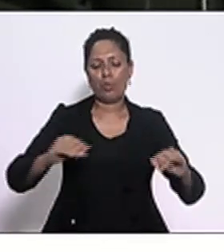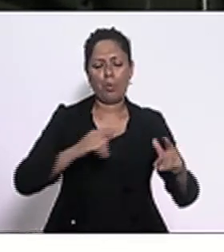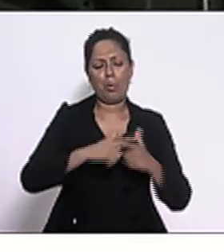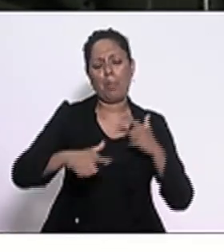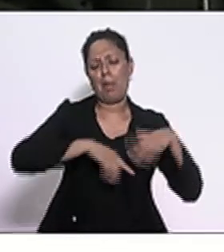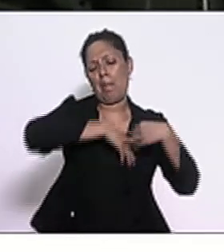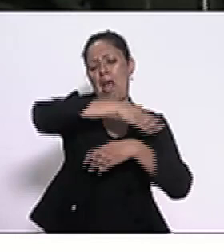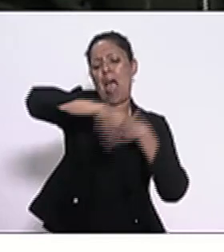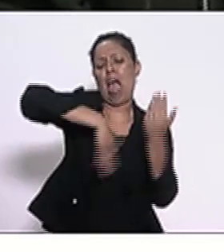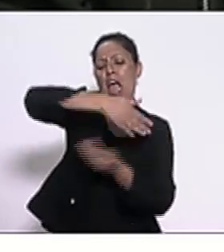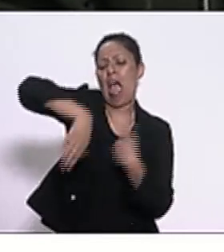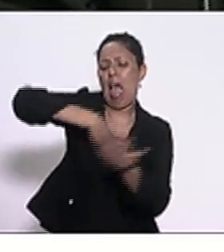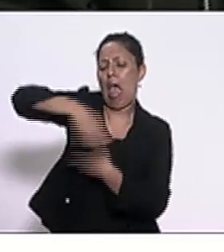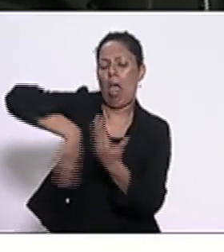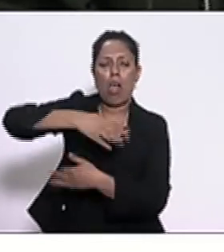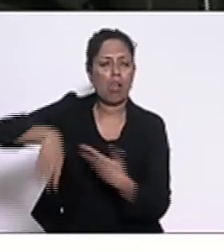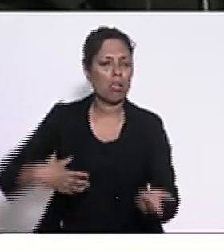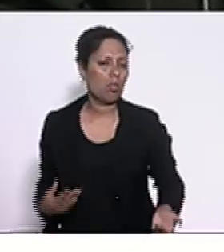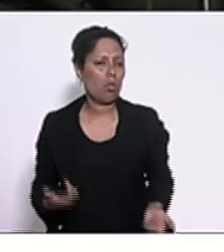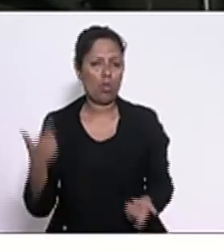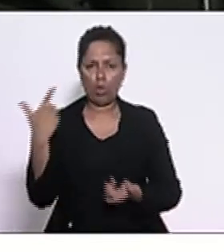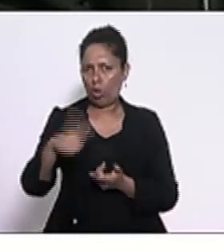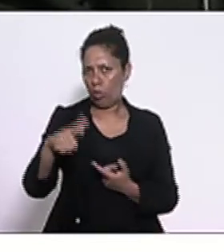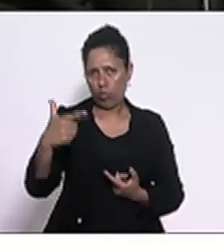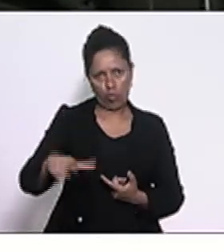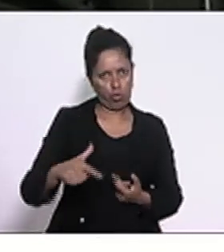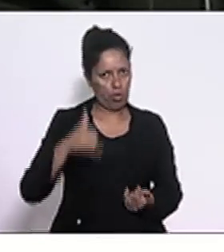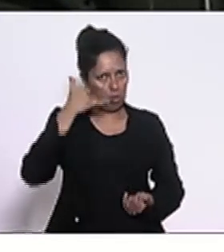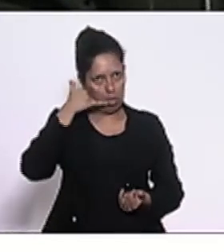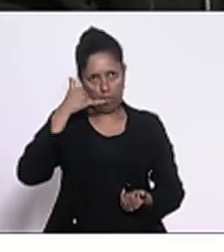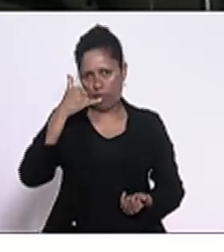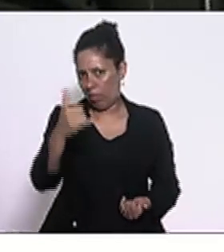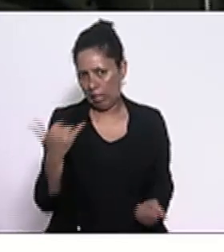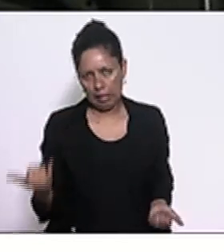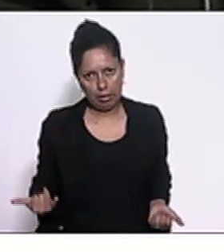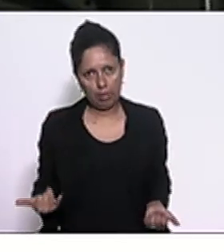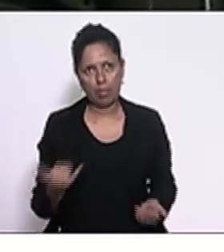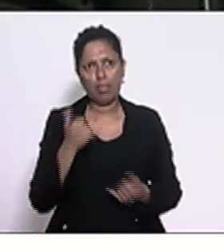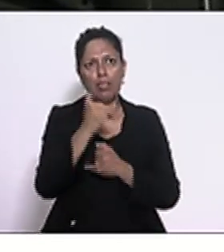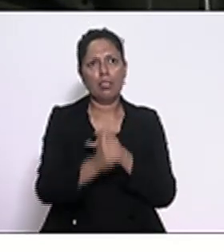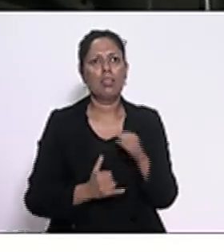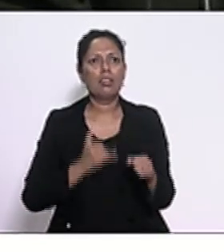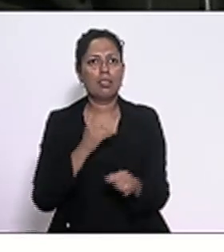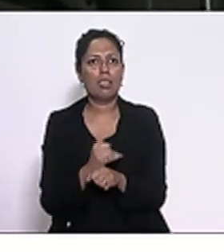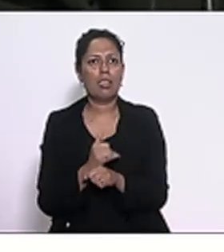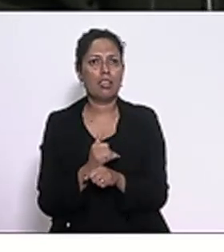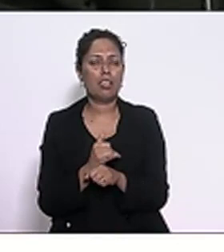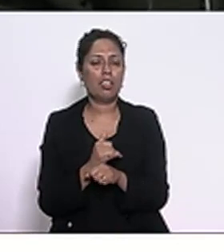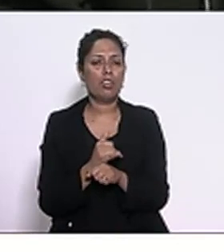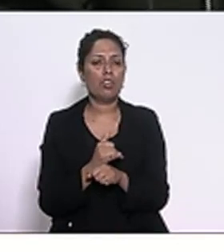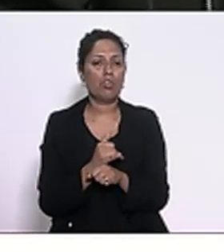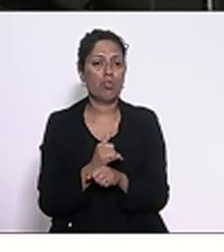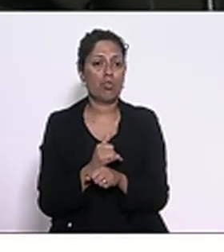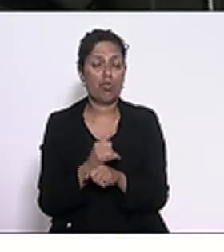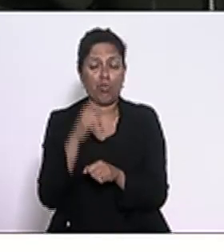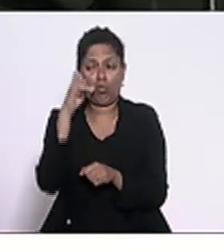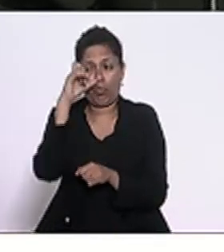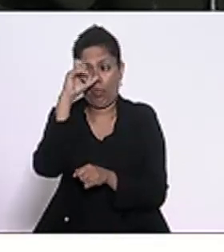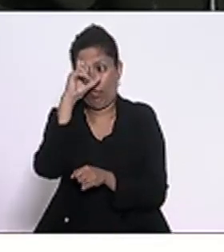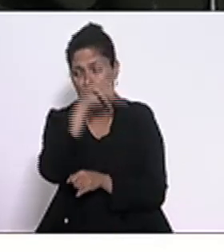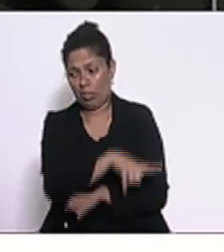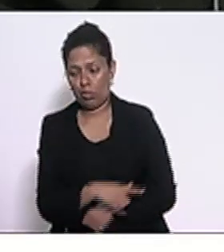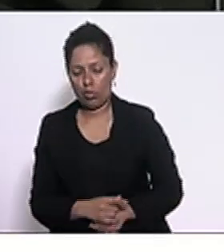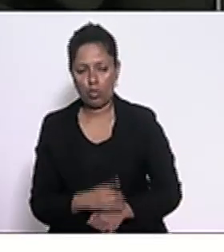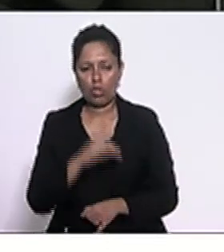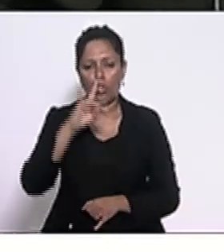dia. Não tinha 0800, a internet também com muita demanda, e